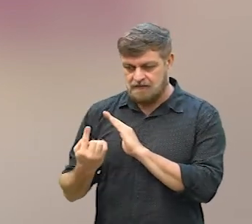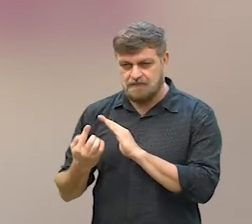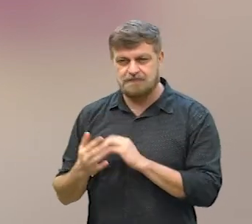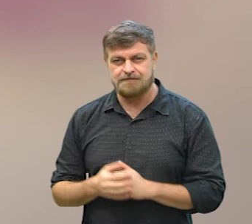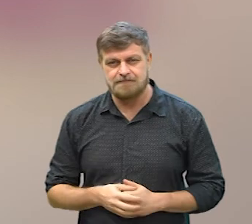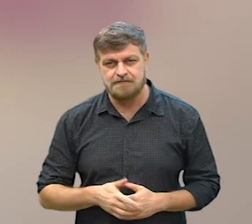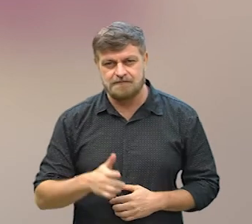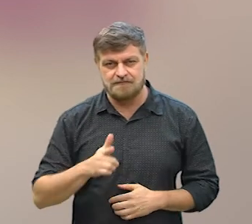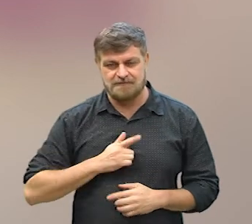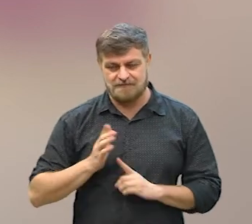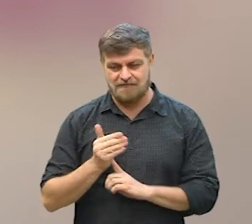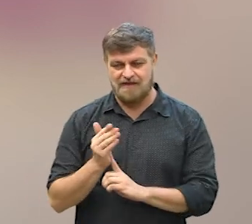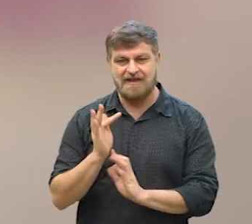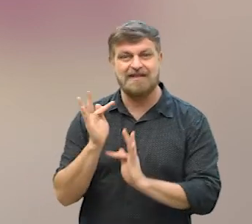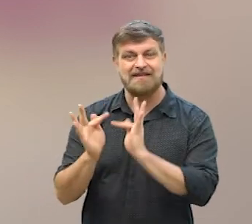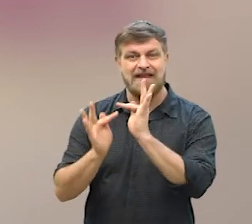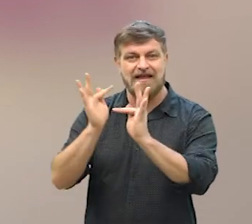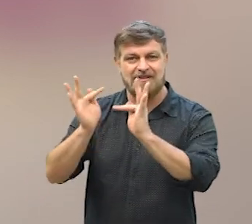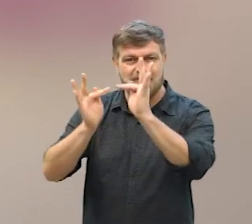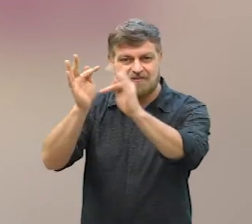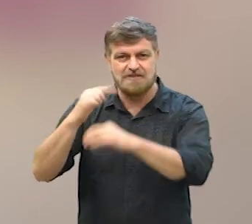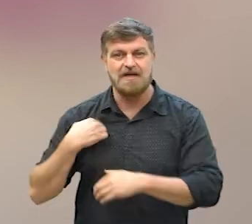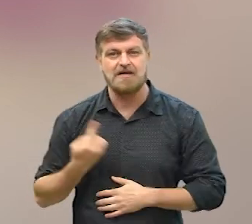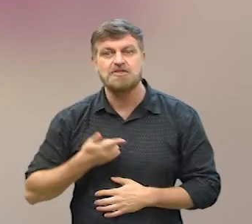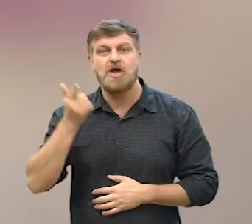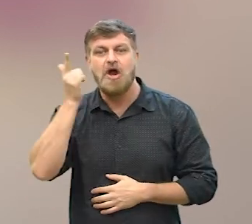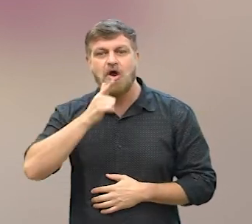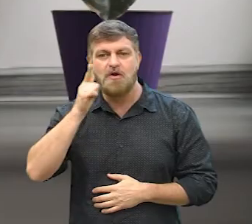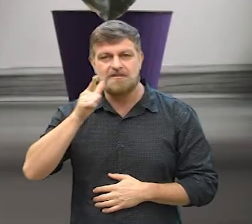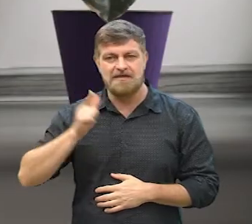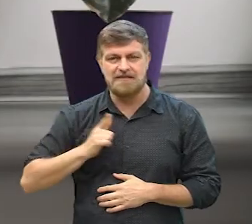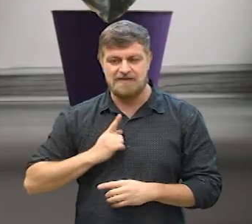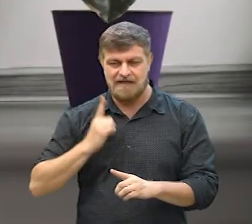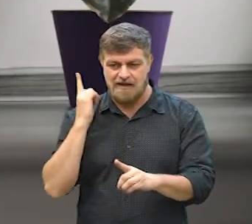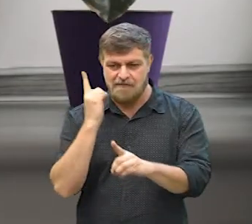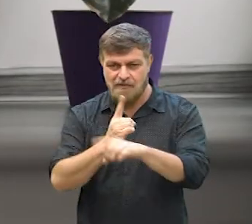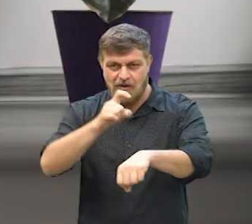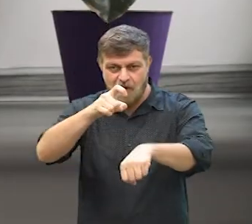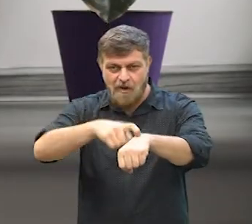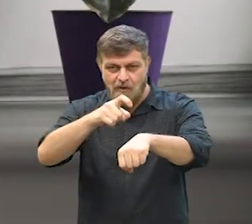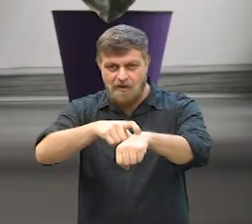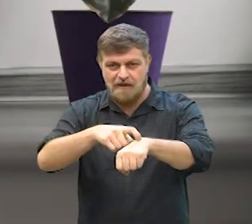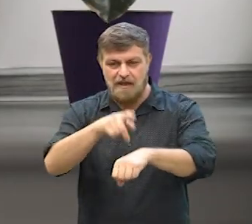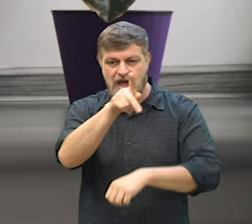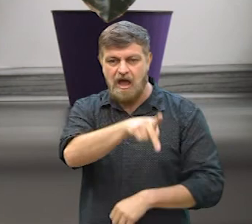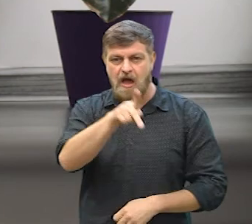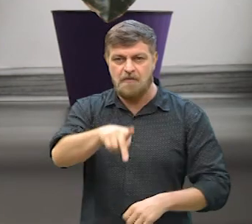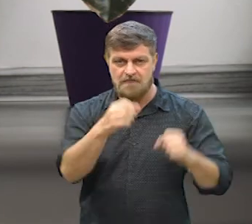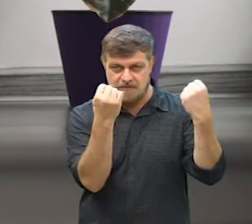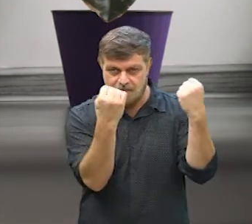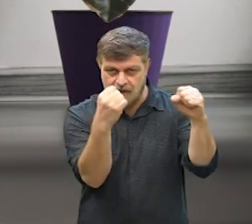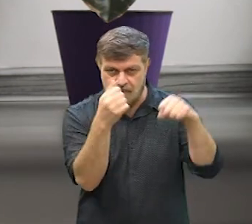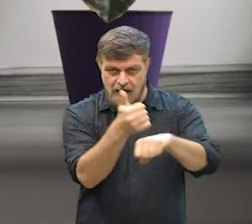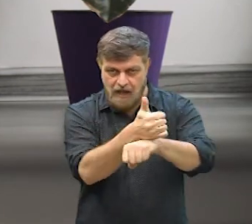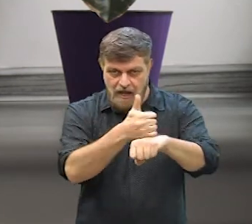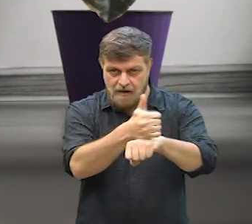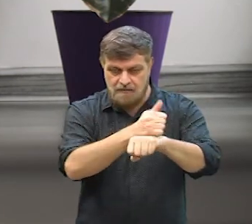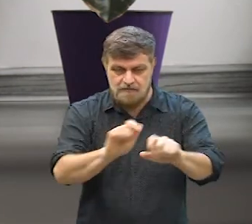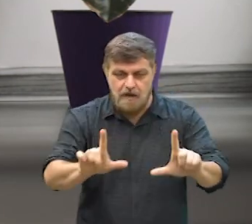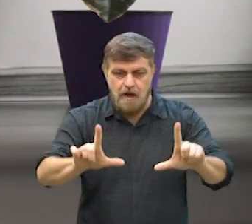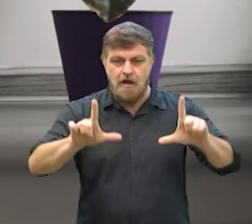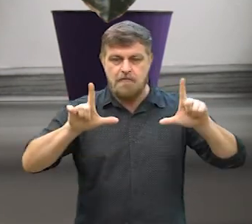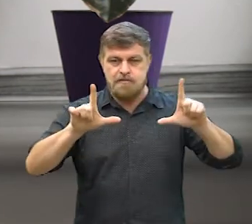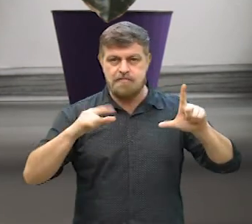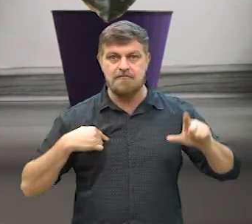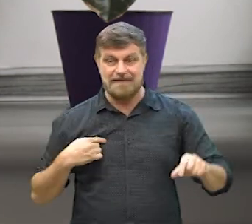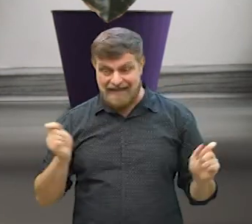dica? Graças aí à tecnologia, a gente consegue participar de alguns movimentos que os professores de educadores